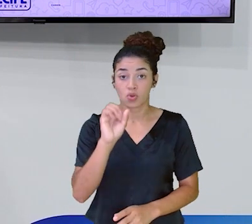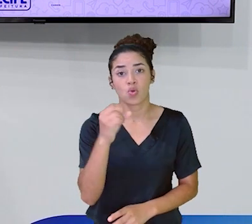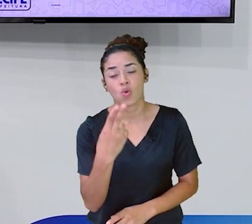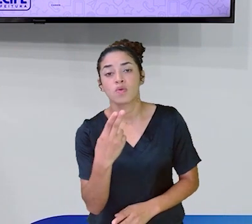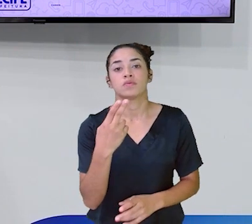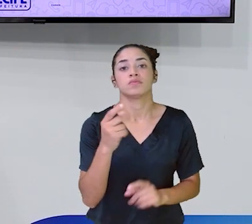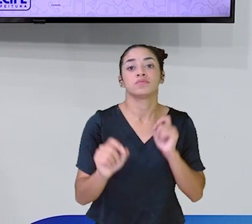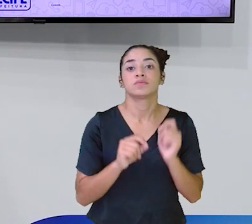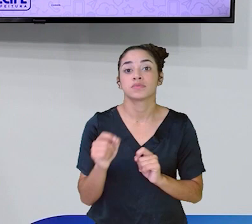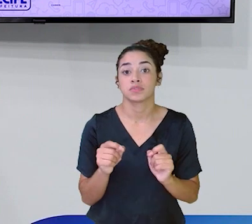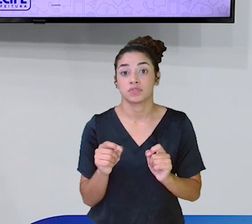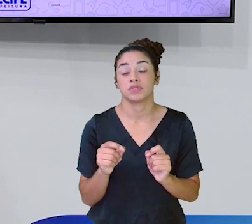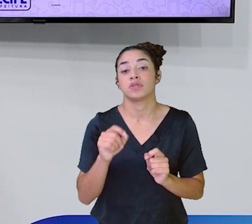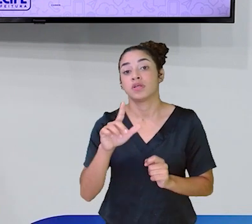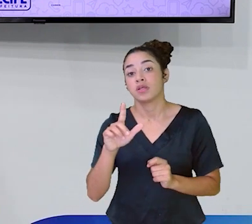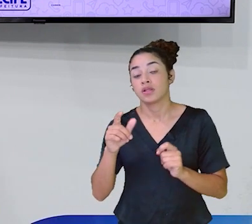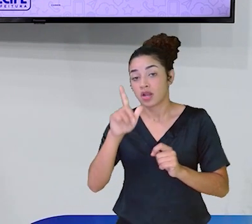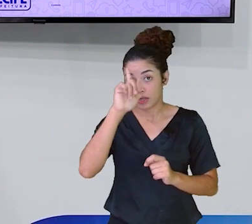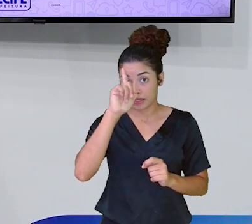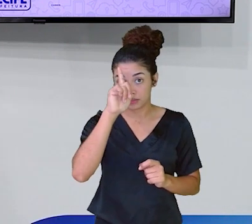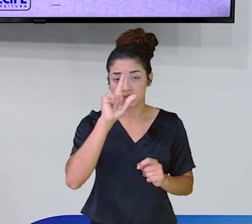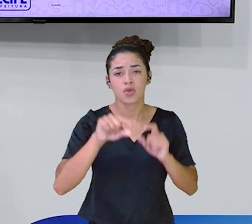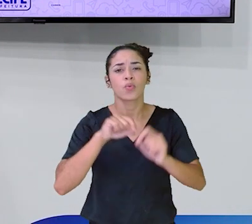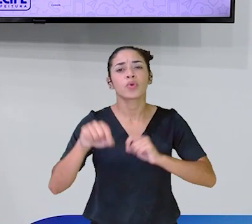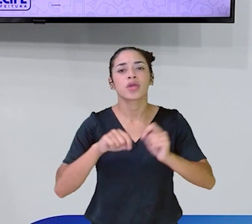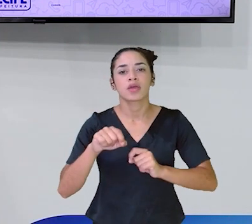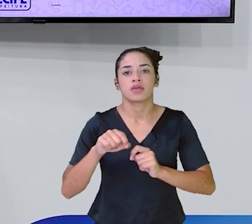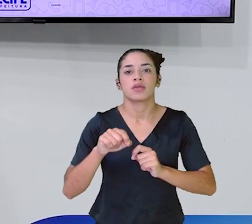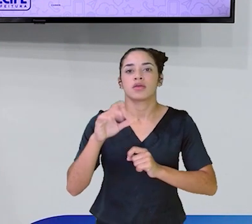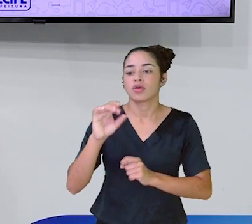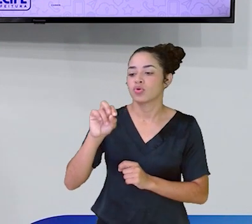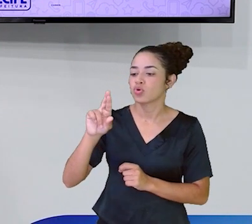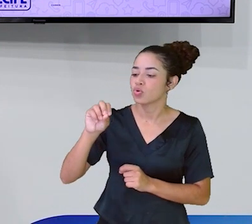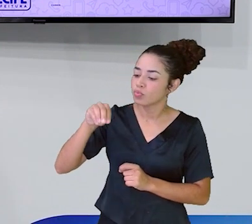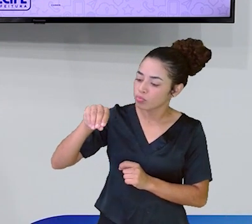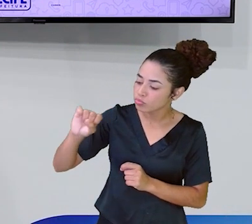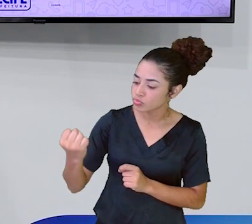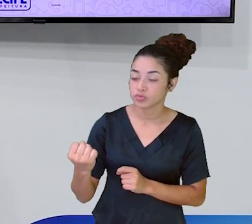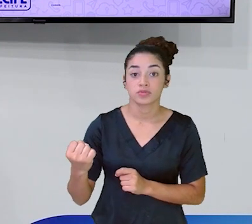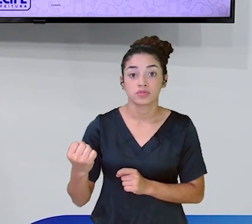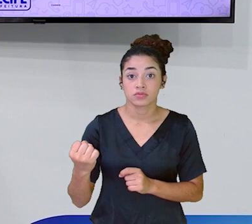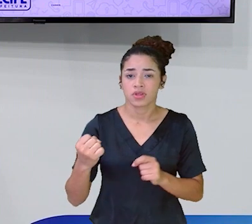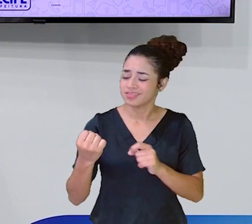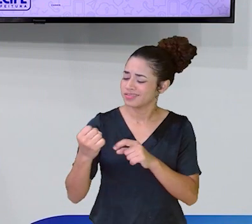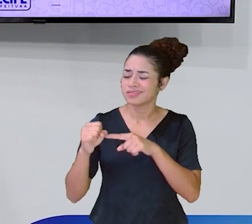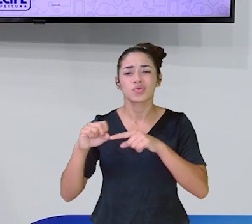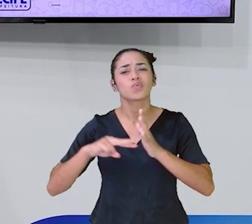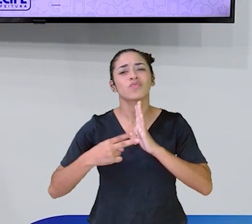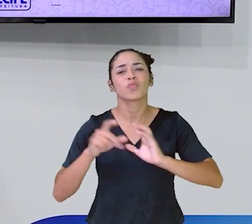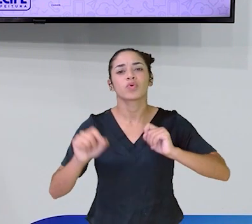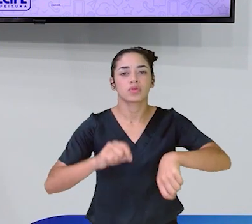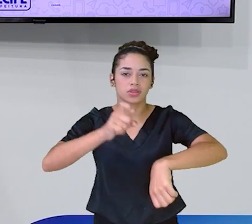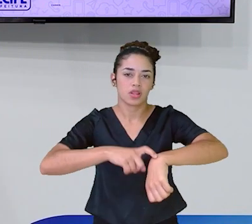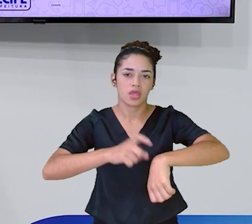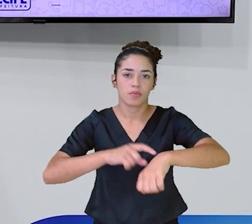de cromos, tempo. É por isso que uma das características desse tipo de